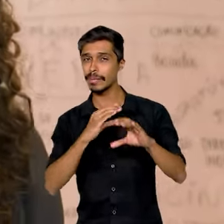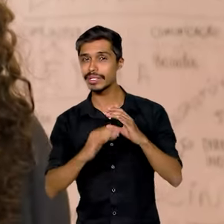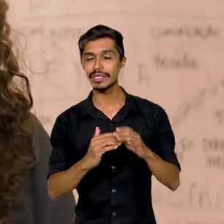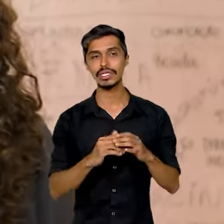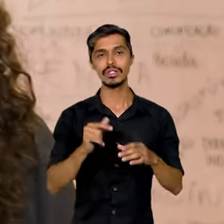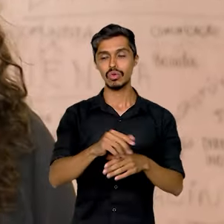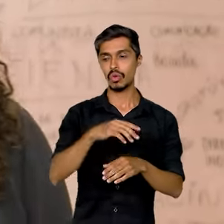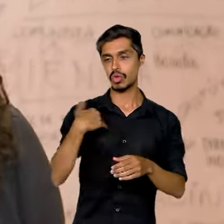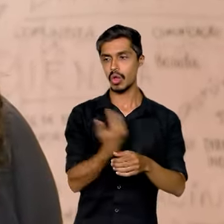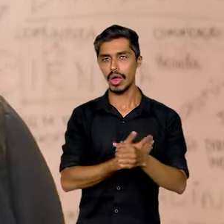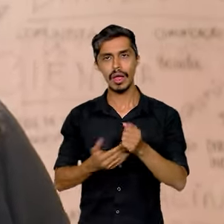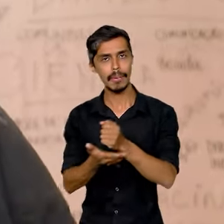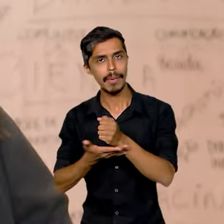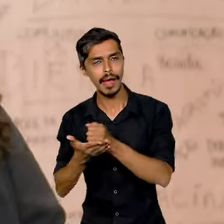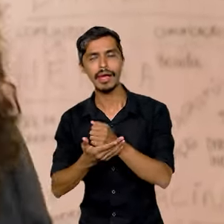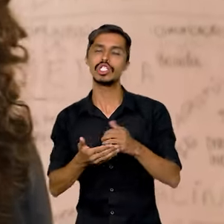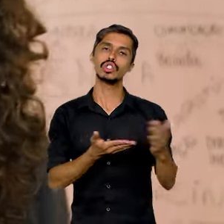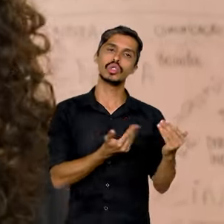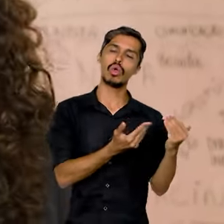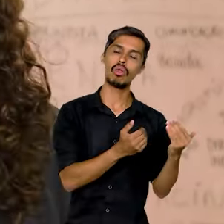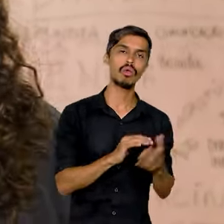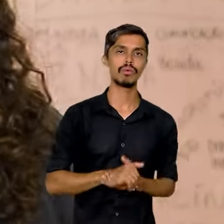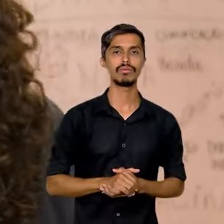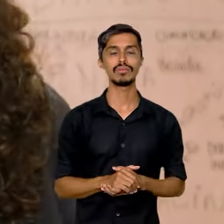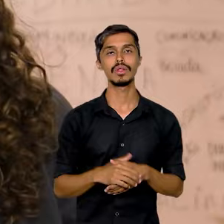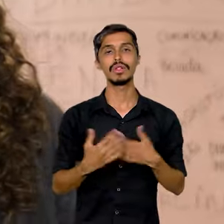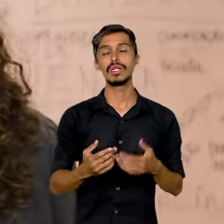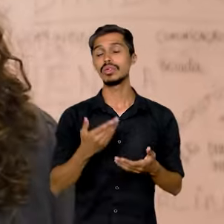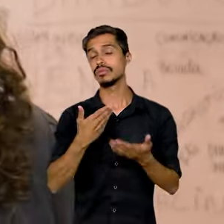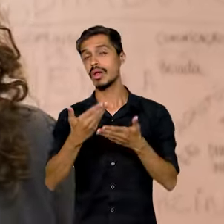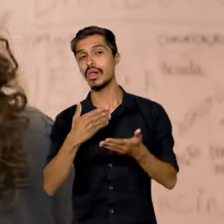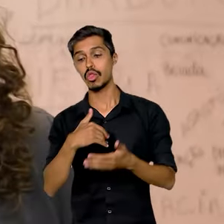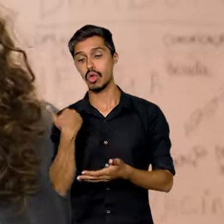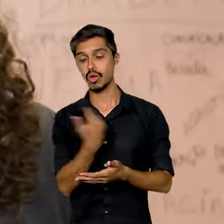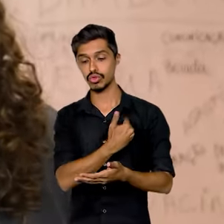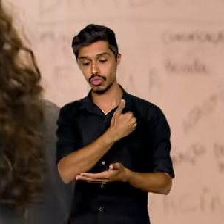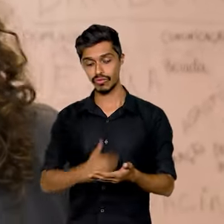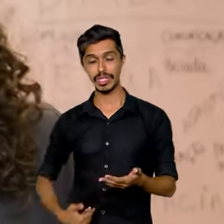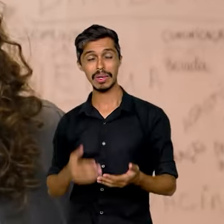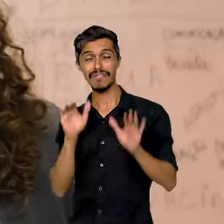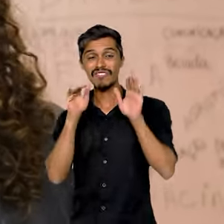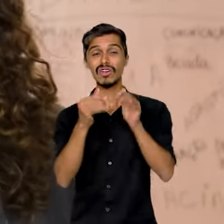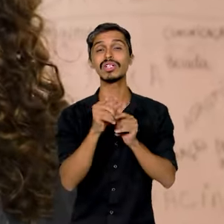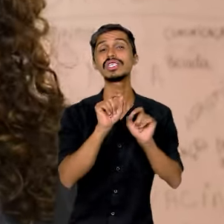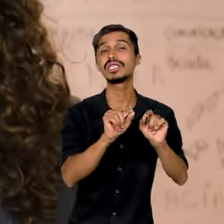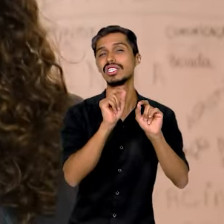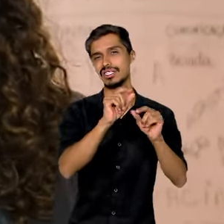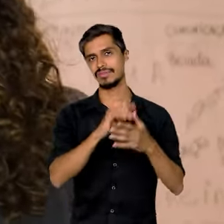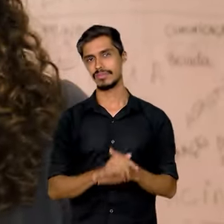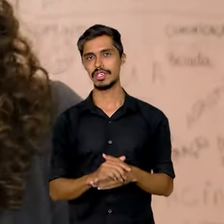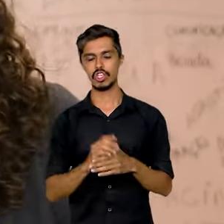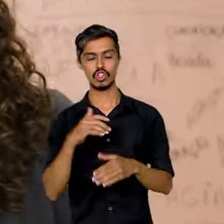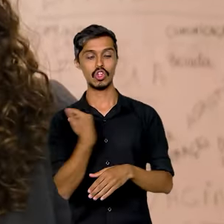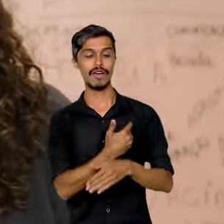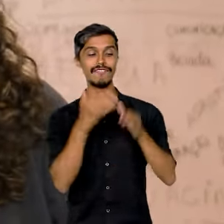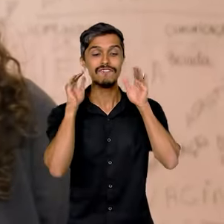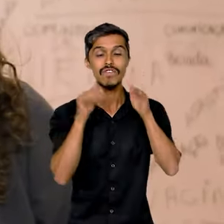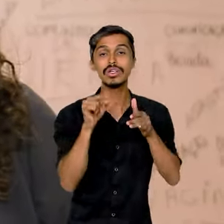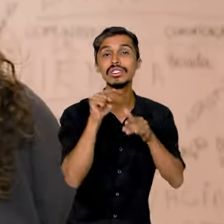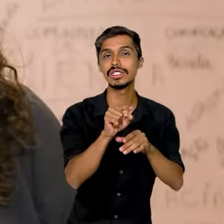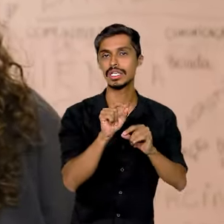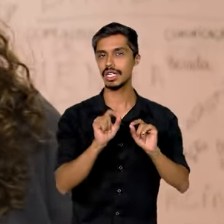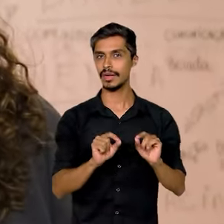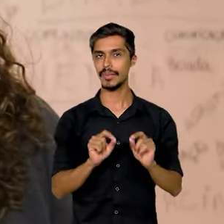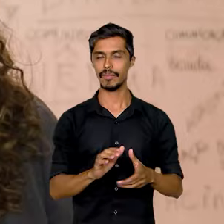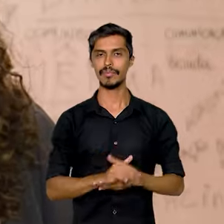precisa, seja com as nossas bases, seja com a juventude, seja para quem que a gente está conversando, né? Eu sempre gosto de lembrar disso, assim, para quem que a gente está aqui nesse